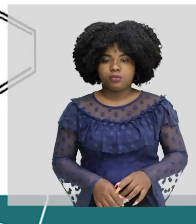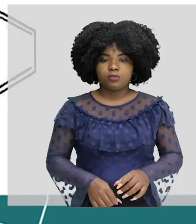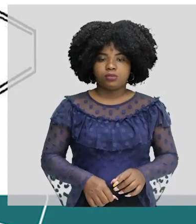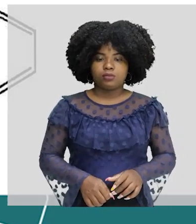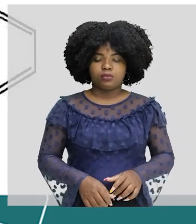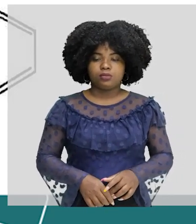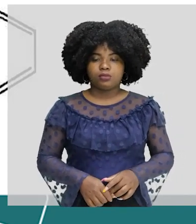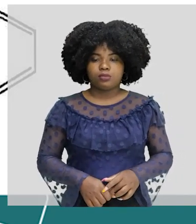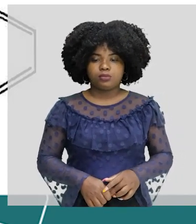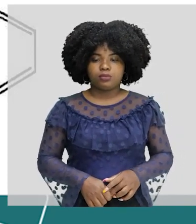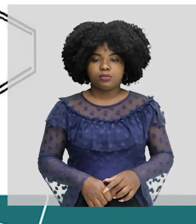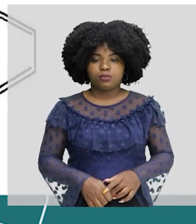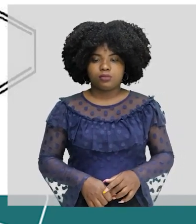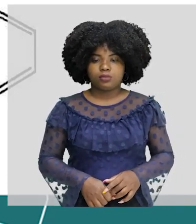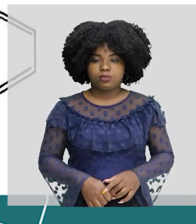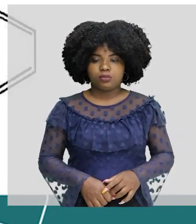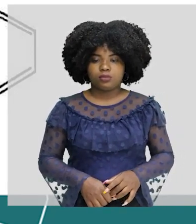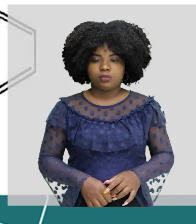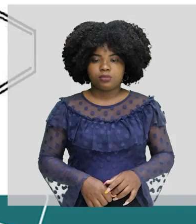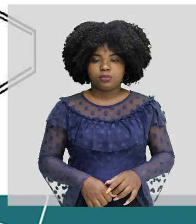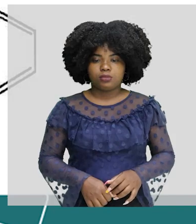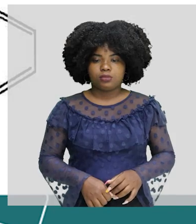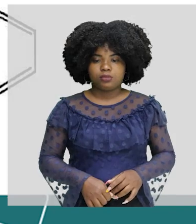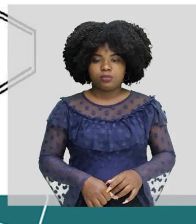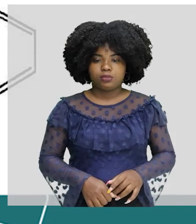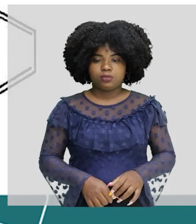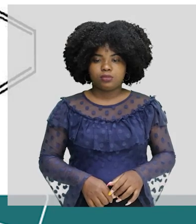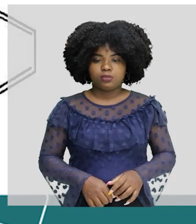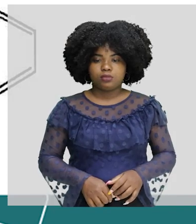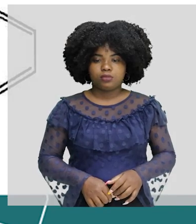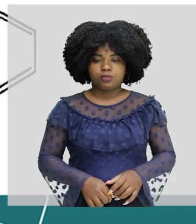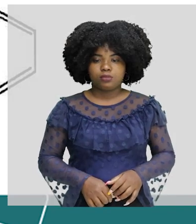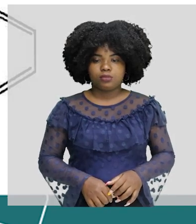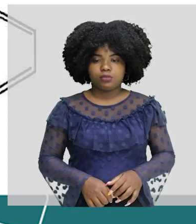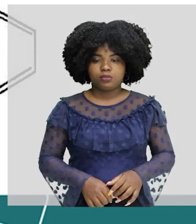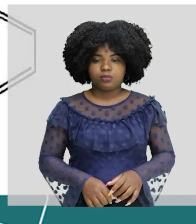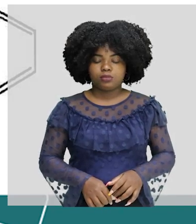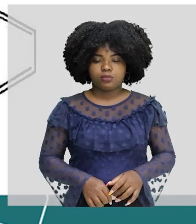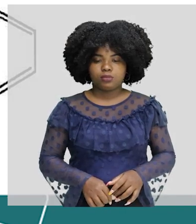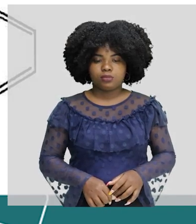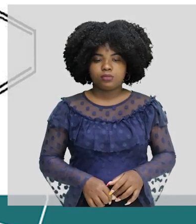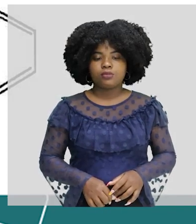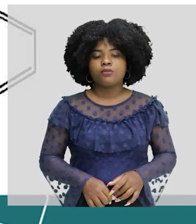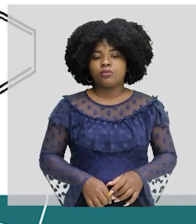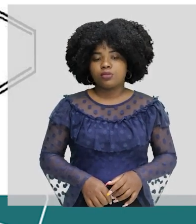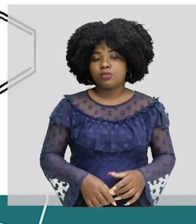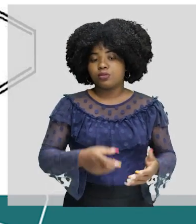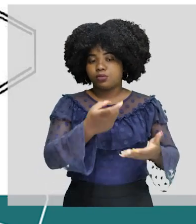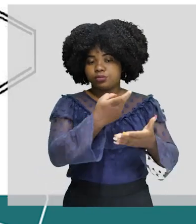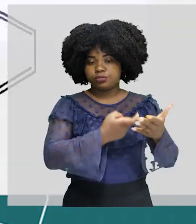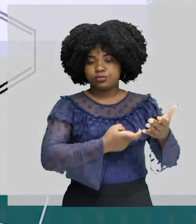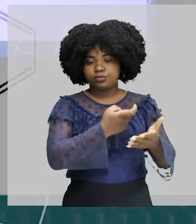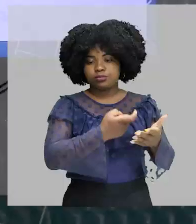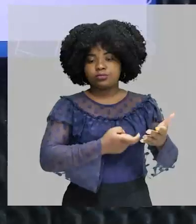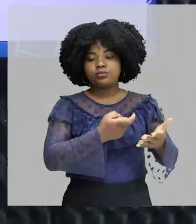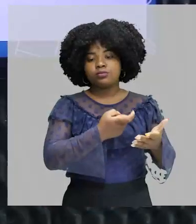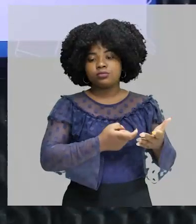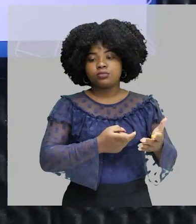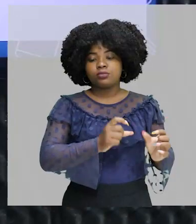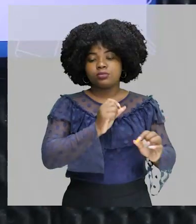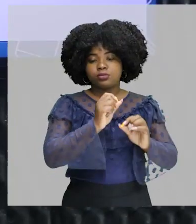dia, é de 70 miligramas por quilo de peso, né? Esse trecho ele foi retirado do estado de São